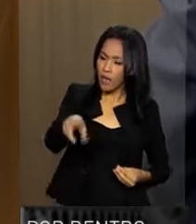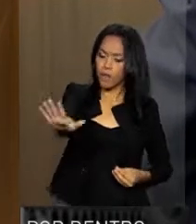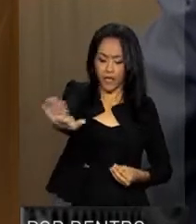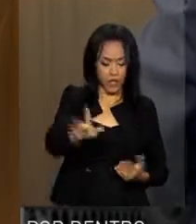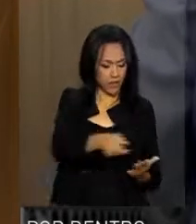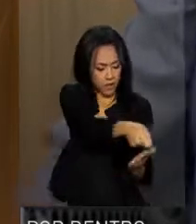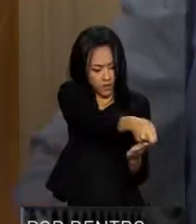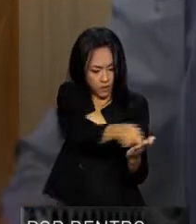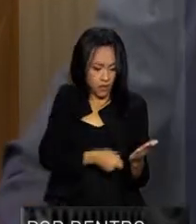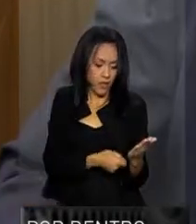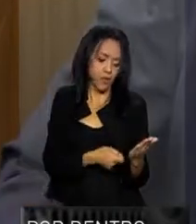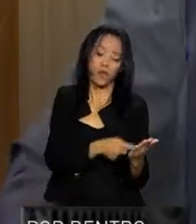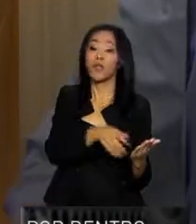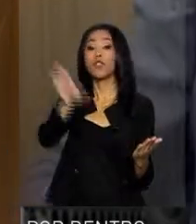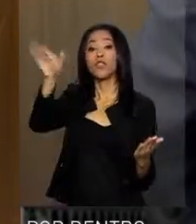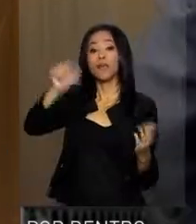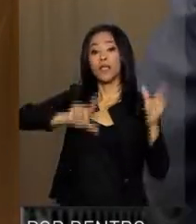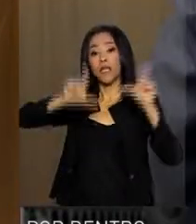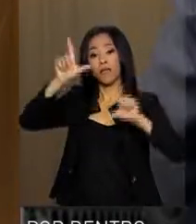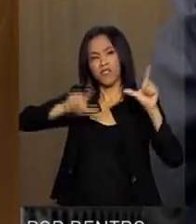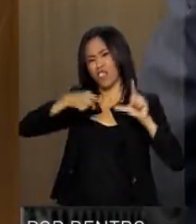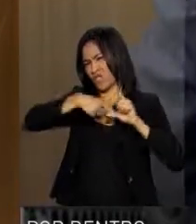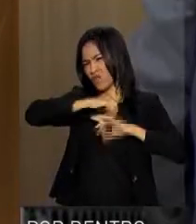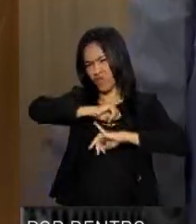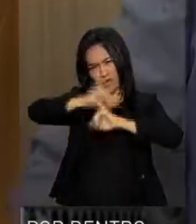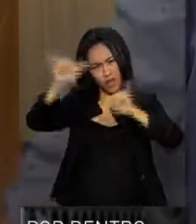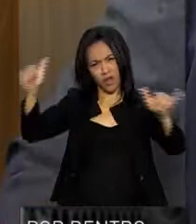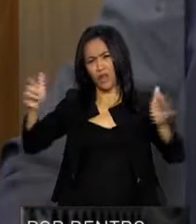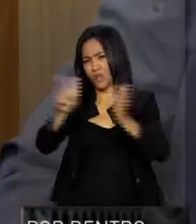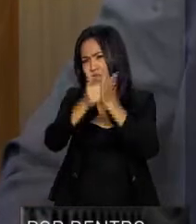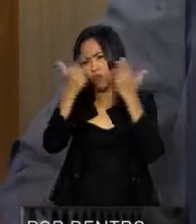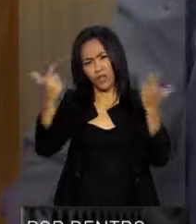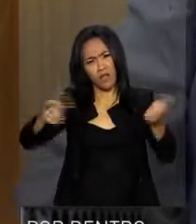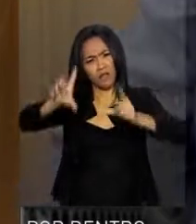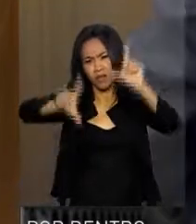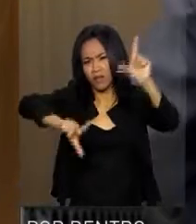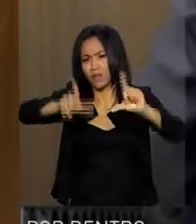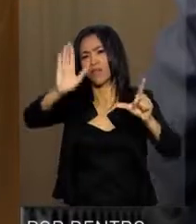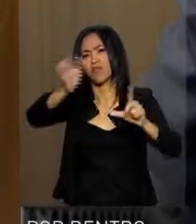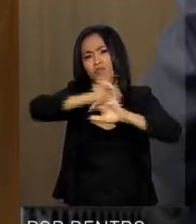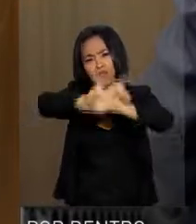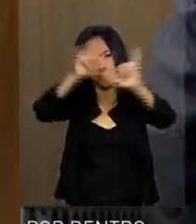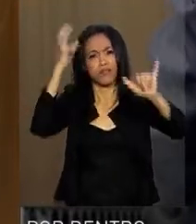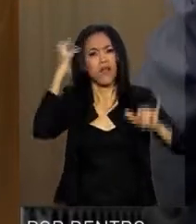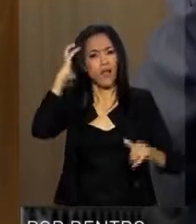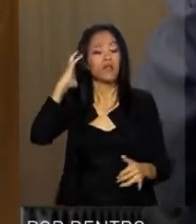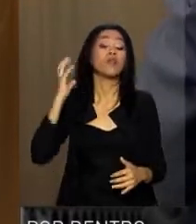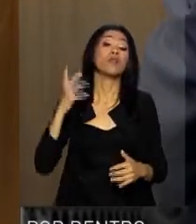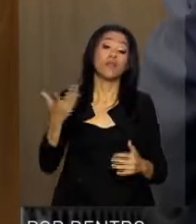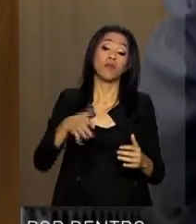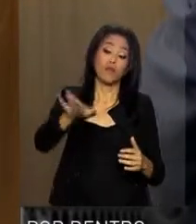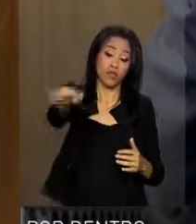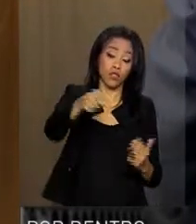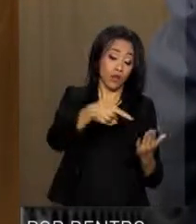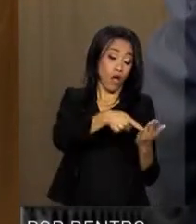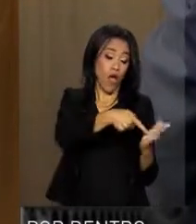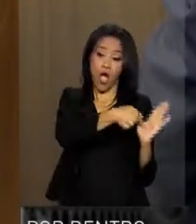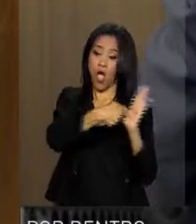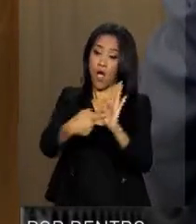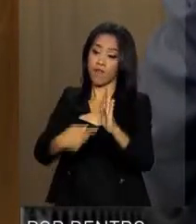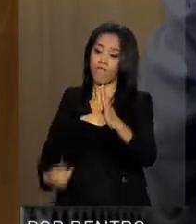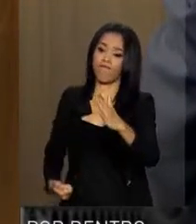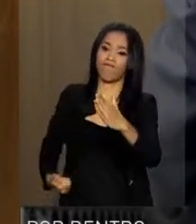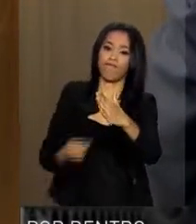chamei a imprensa e foi amplamente divulgado saiu nos jornais televisivos nas rádios e tudo então é nós estamos suplementarmente